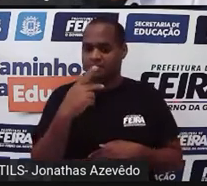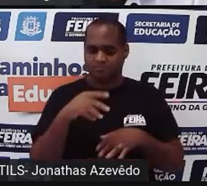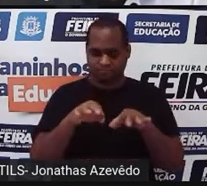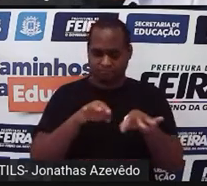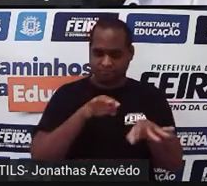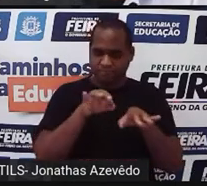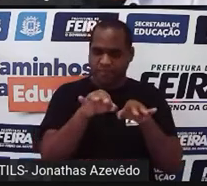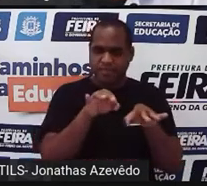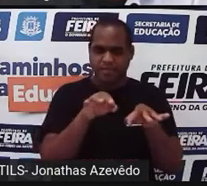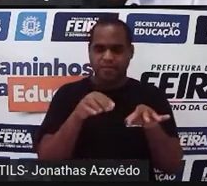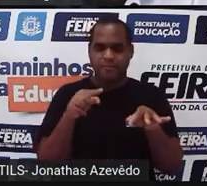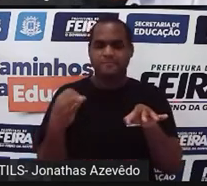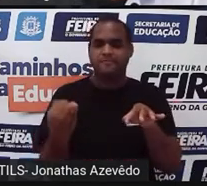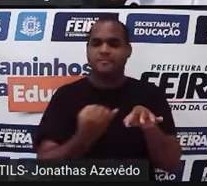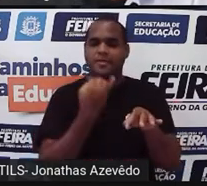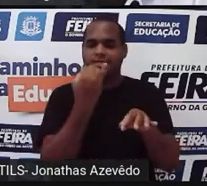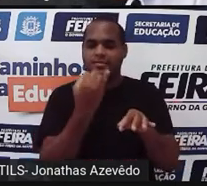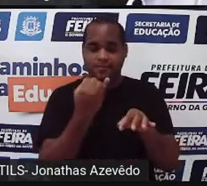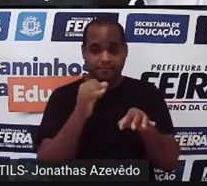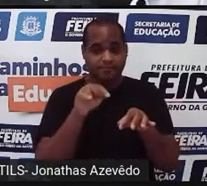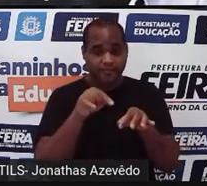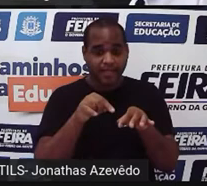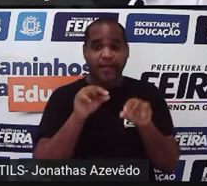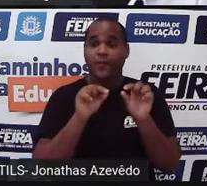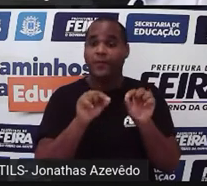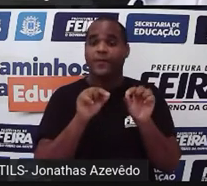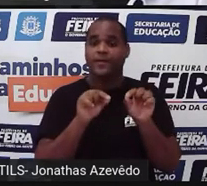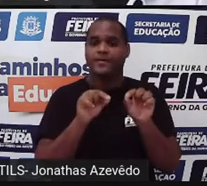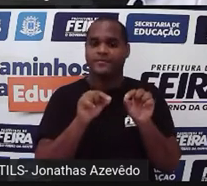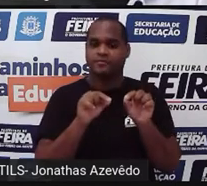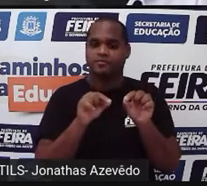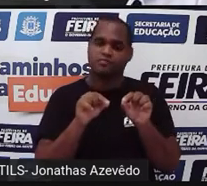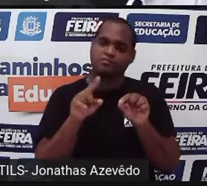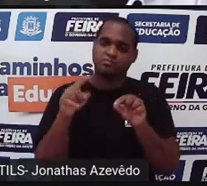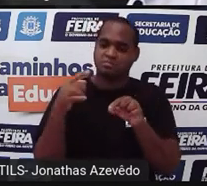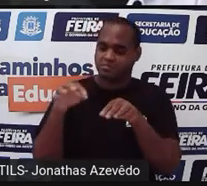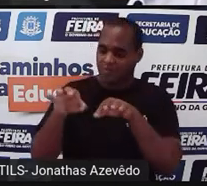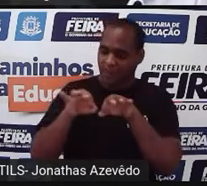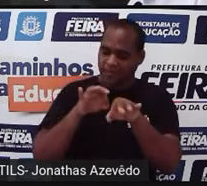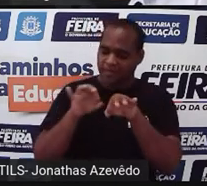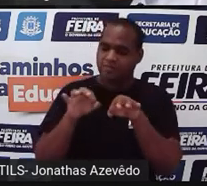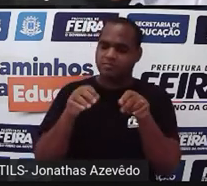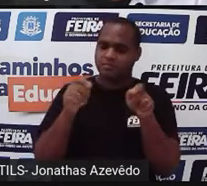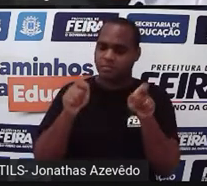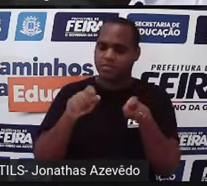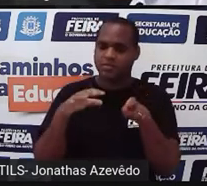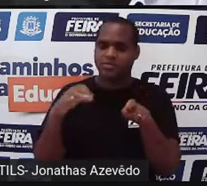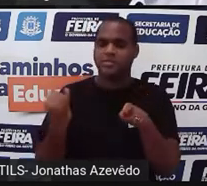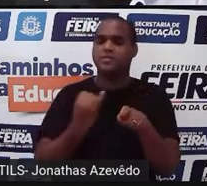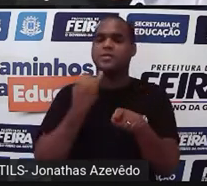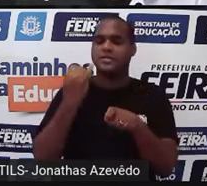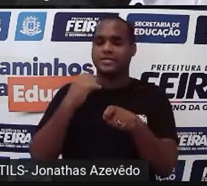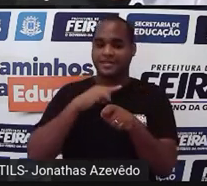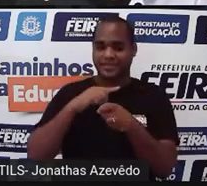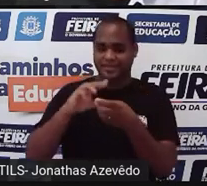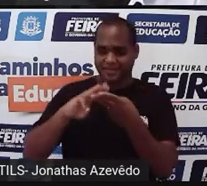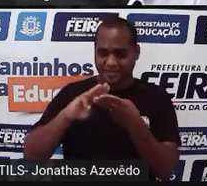organização é importante na matemática? Aliás, a organização é importante na